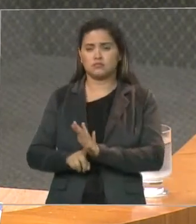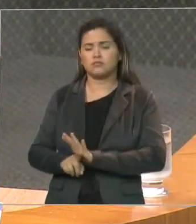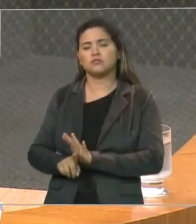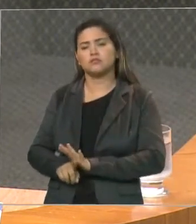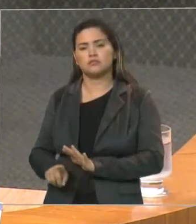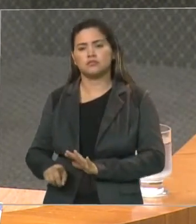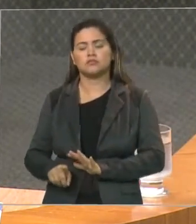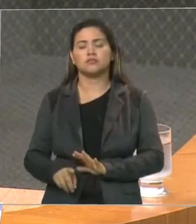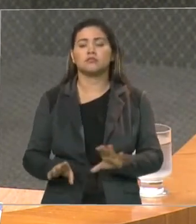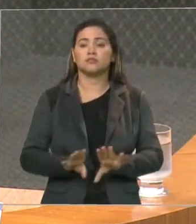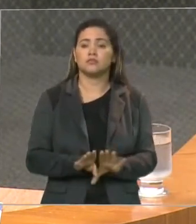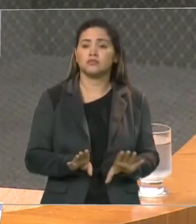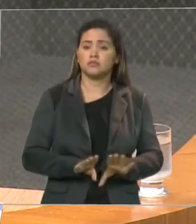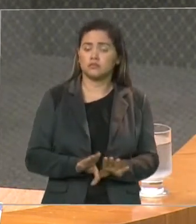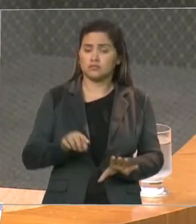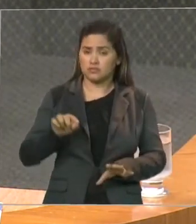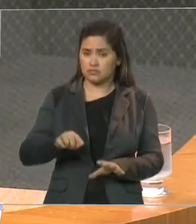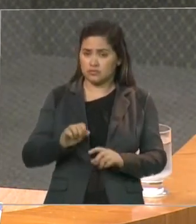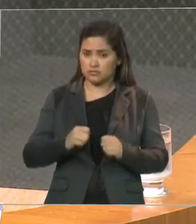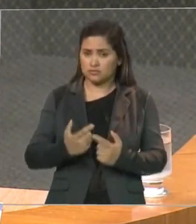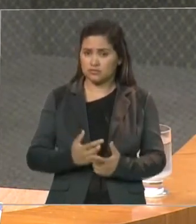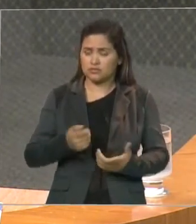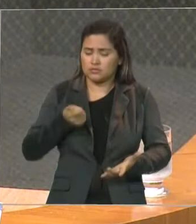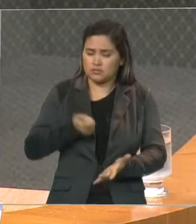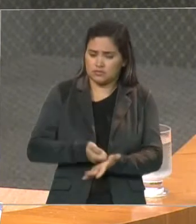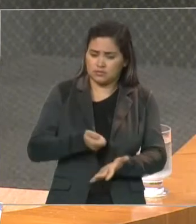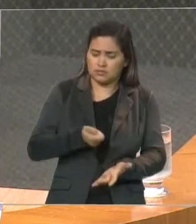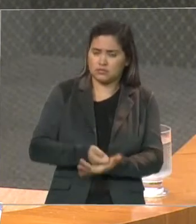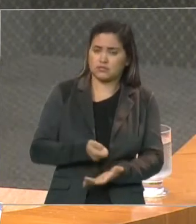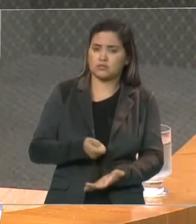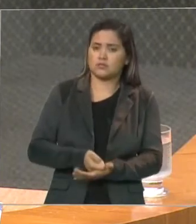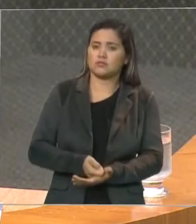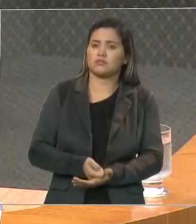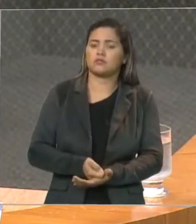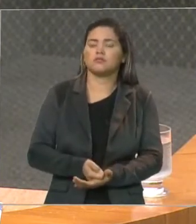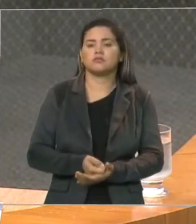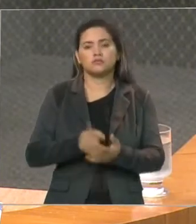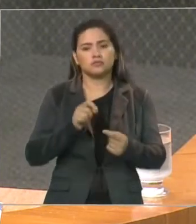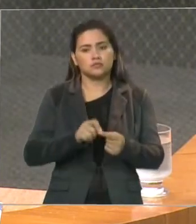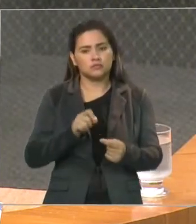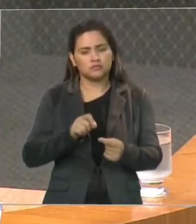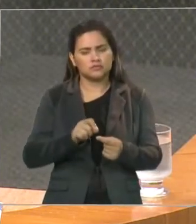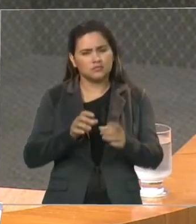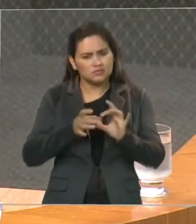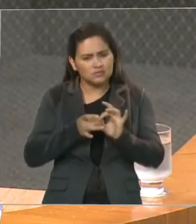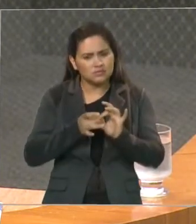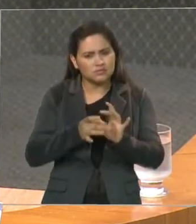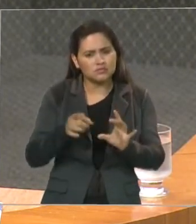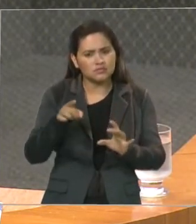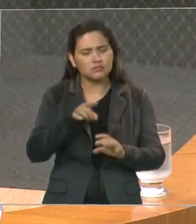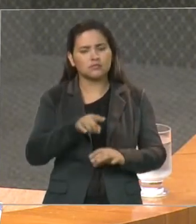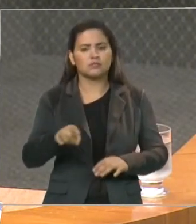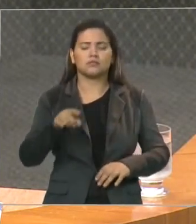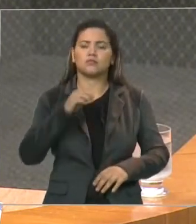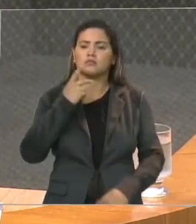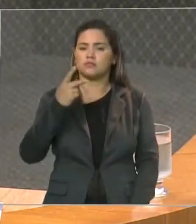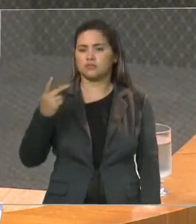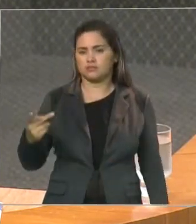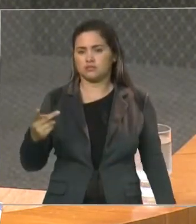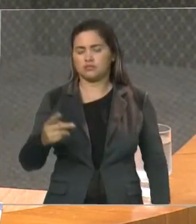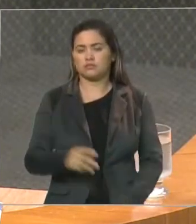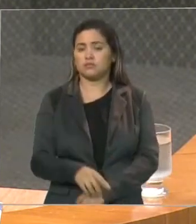a Assembleia tem o dever de dar voz a esses oficiais da Polícia Militar. Vocês sabem